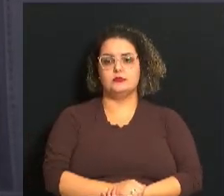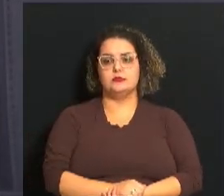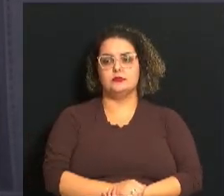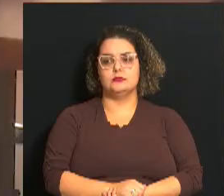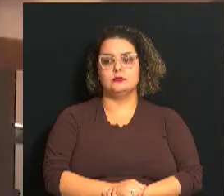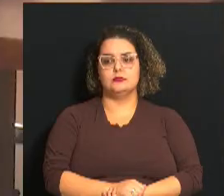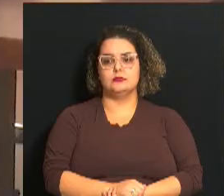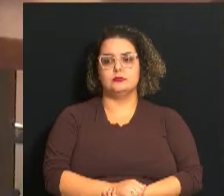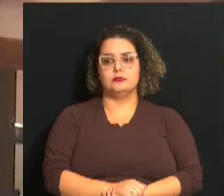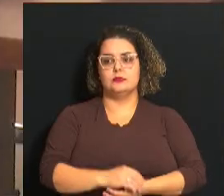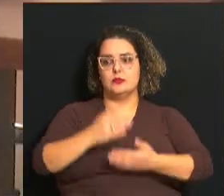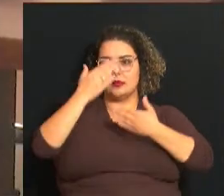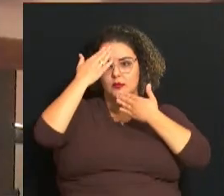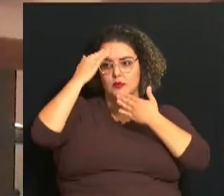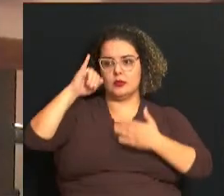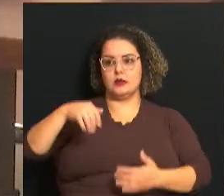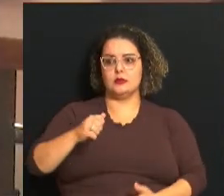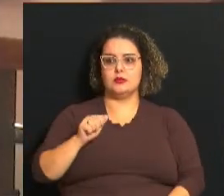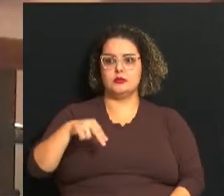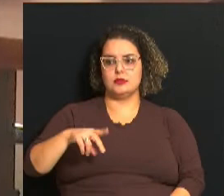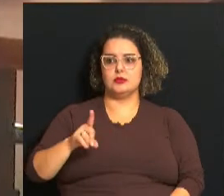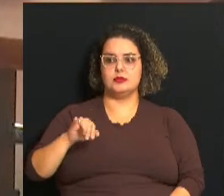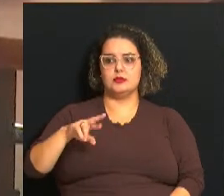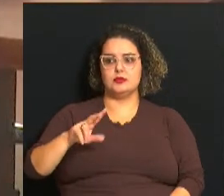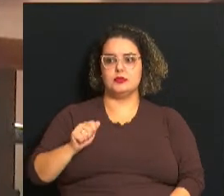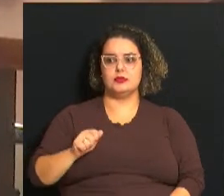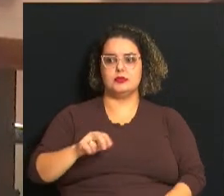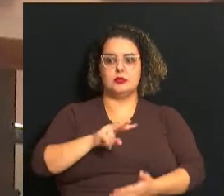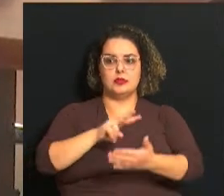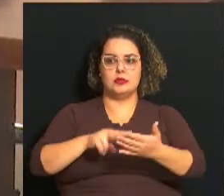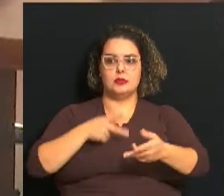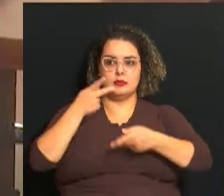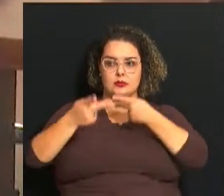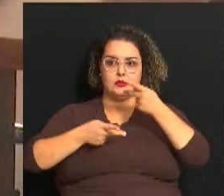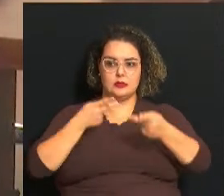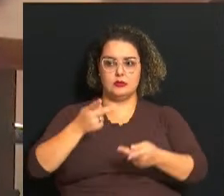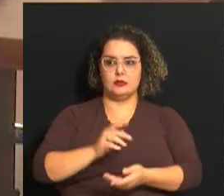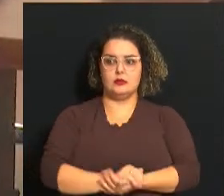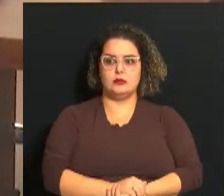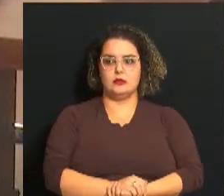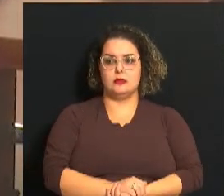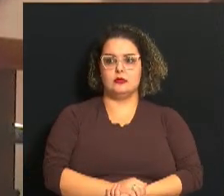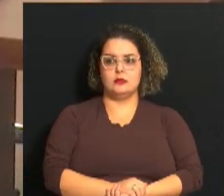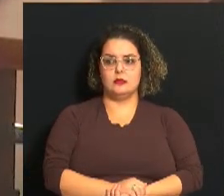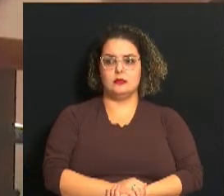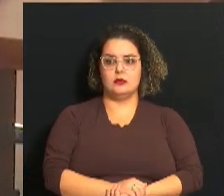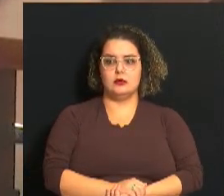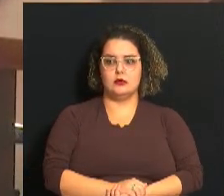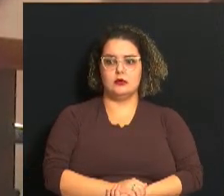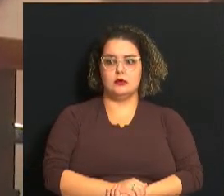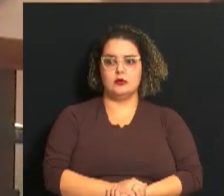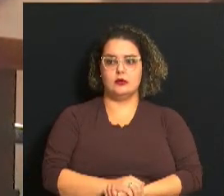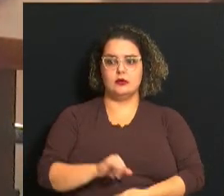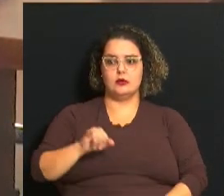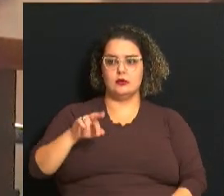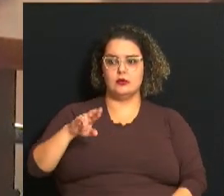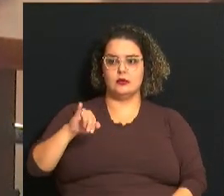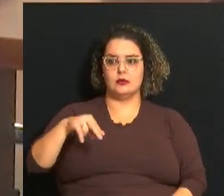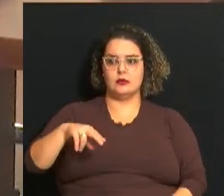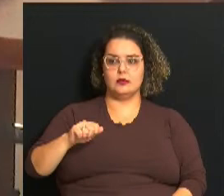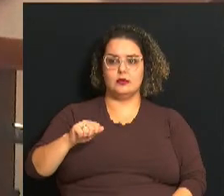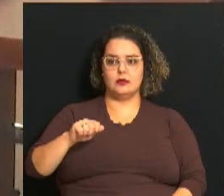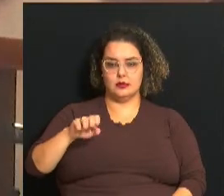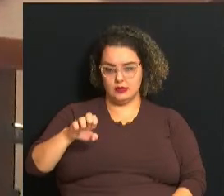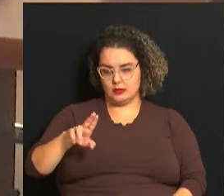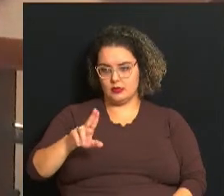Obrigado a Jandira só vôlei dois comentários aqui mas na questão tá ou ele não vai ficar com mais questão vai